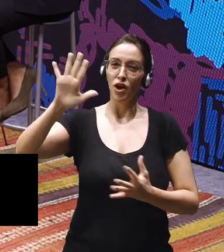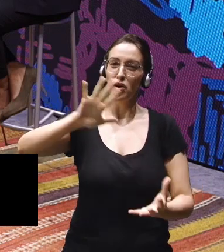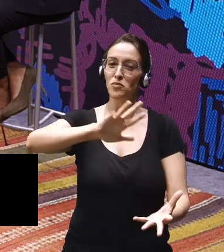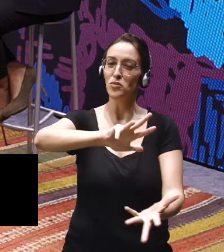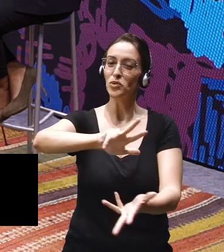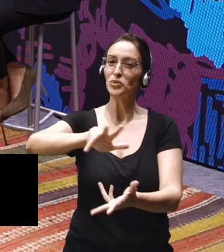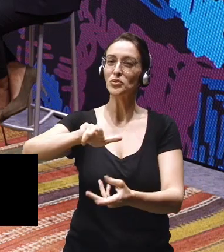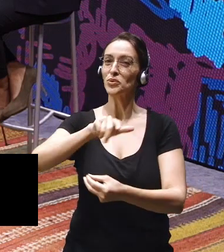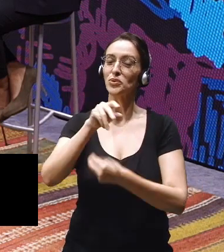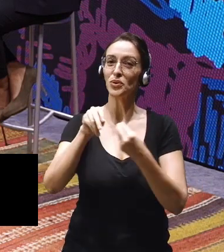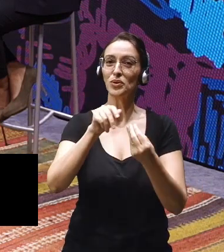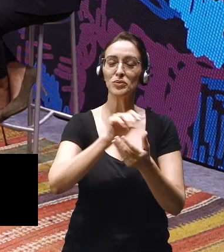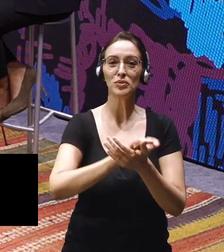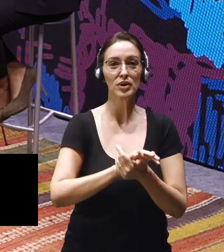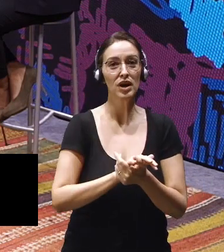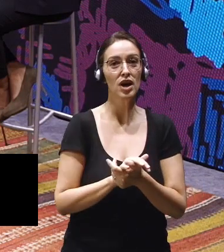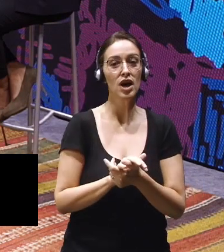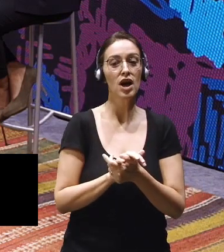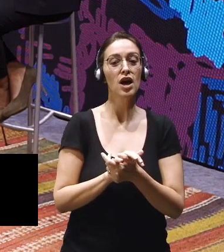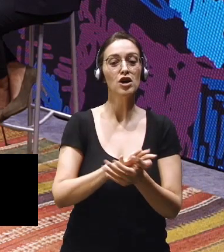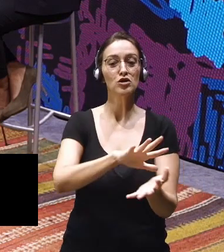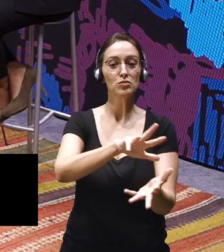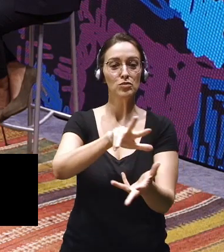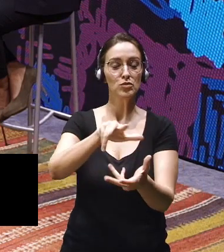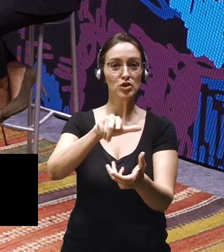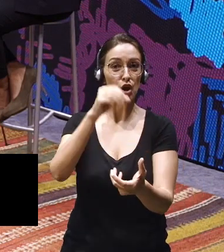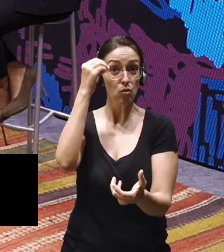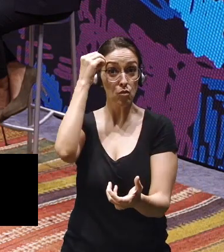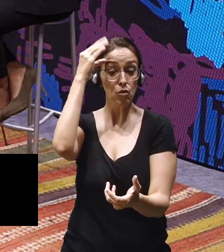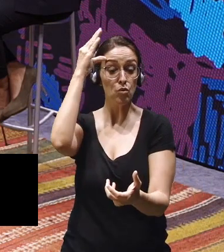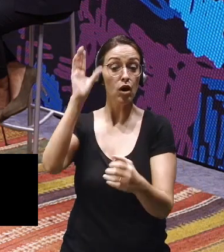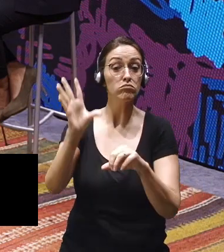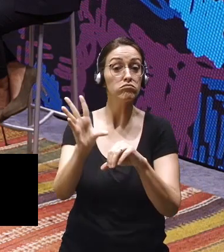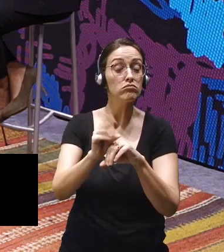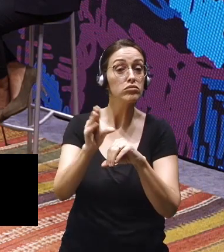knowledge isn't limited to words and numbers.